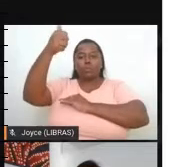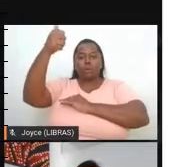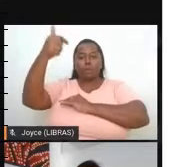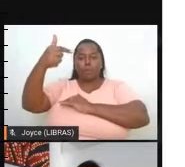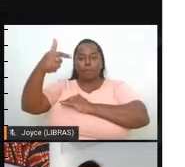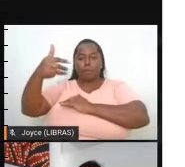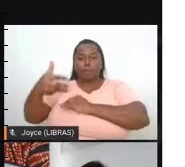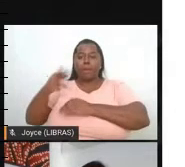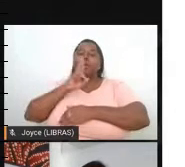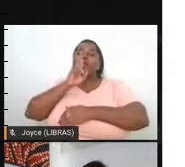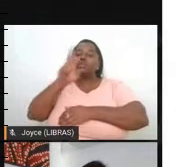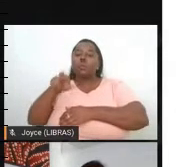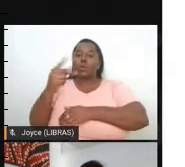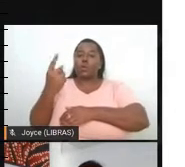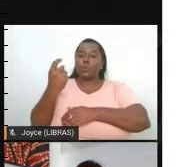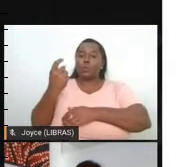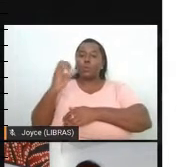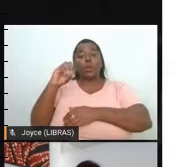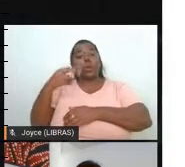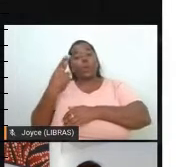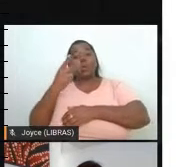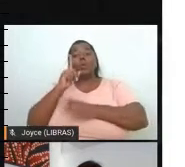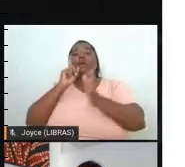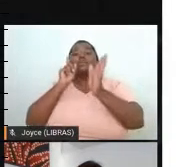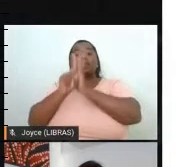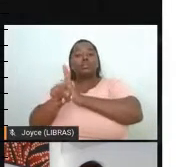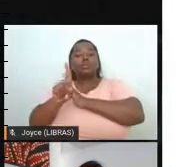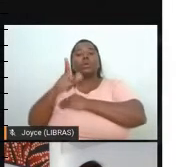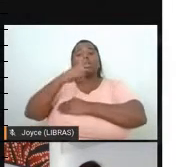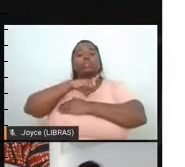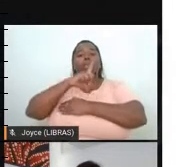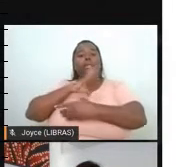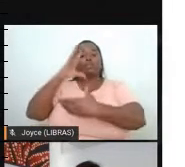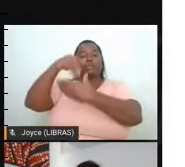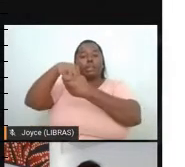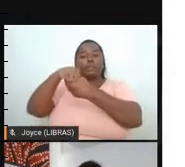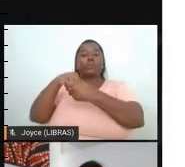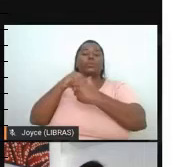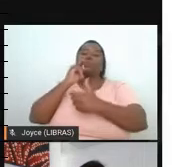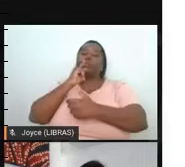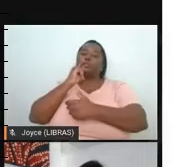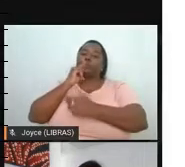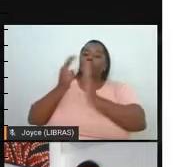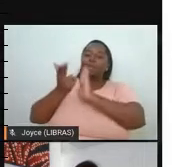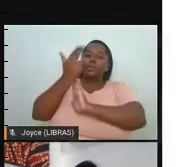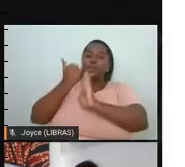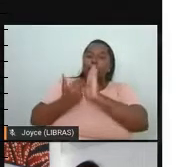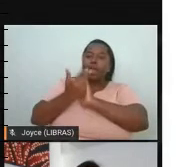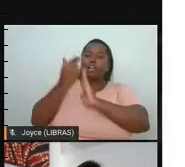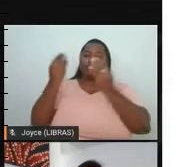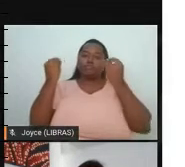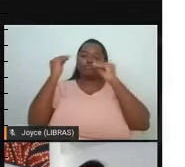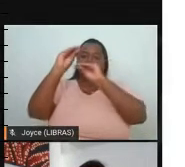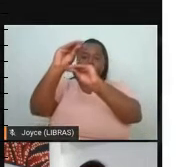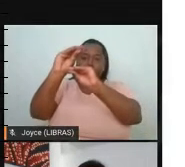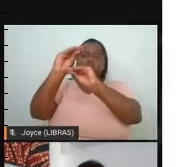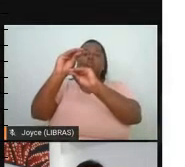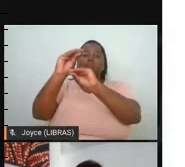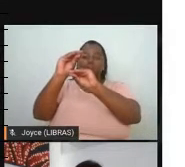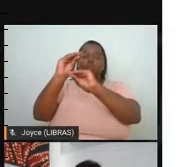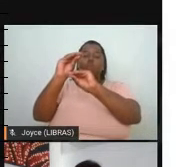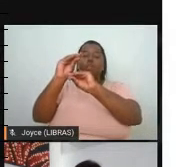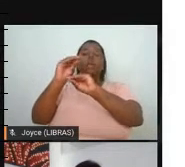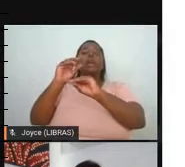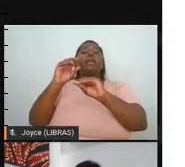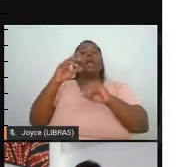questões multinuméricas, ou seja, o aluno também consigo colocar uma imagem, aqui é um sistema hidráulico, um sifonamento entre 2 reservatórios,